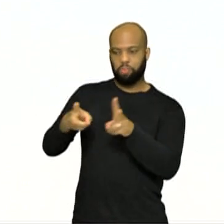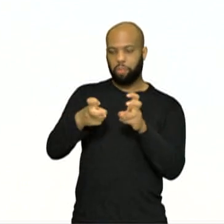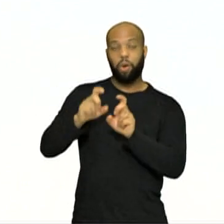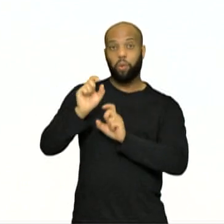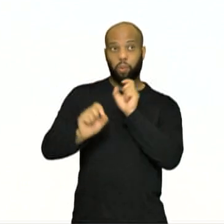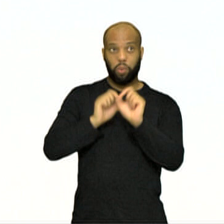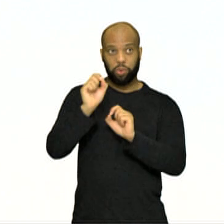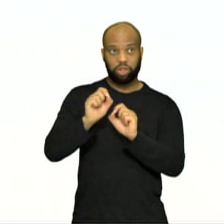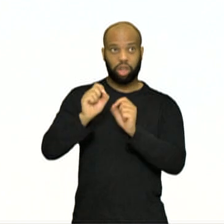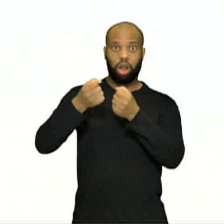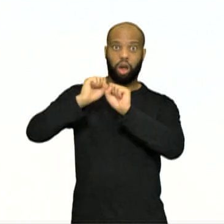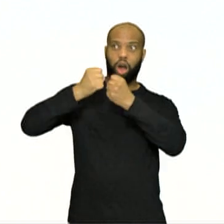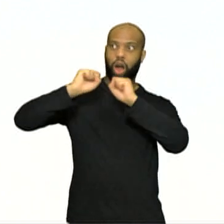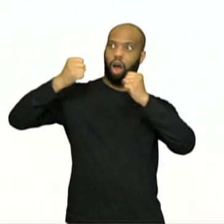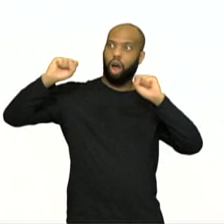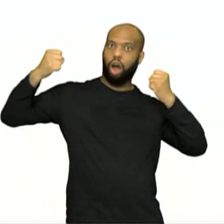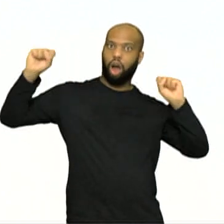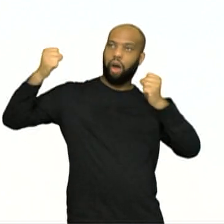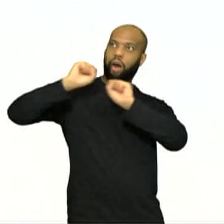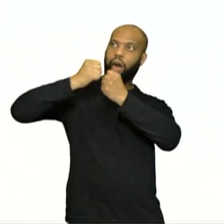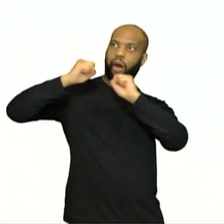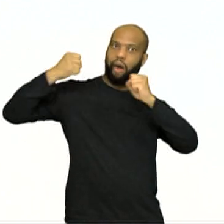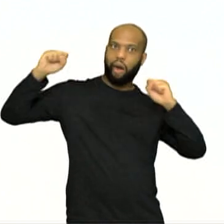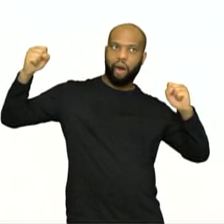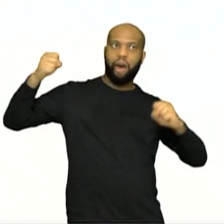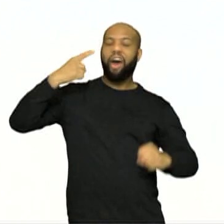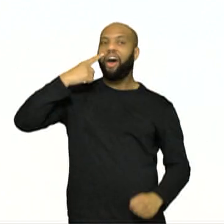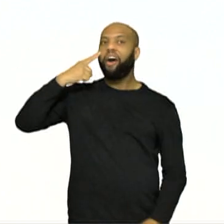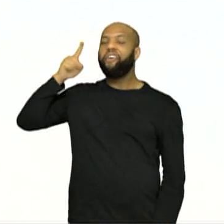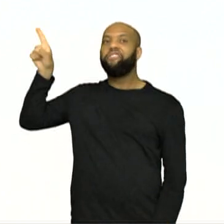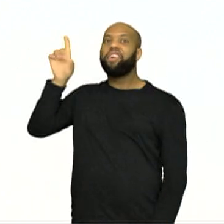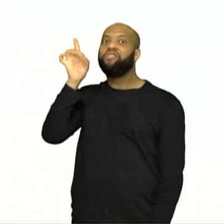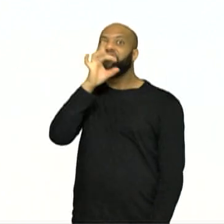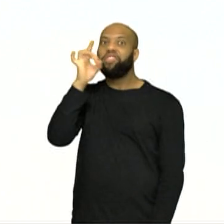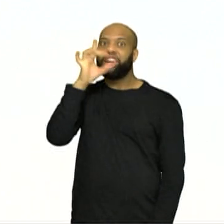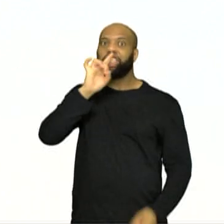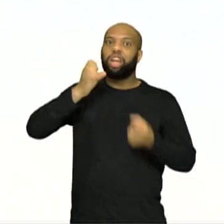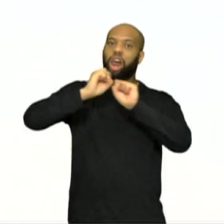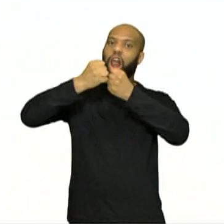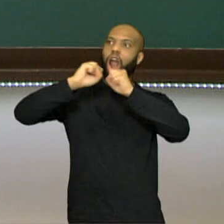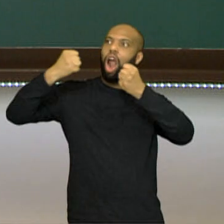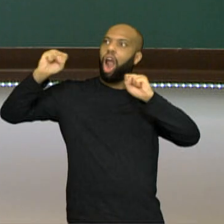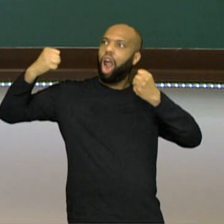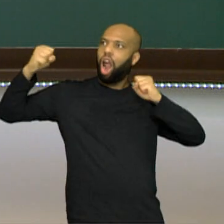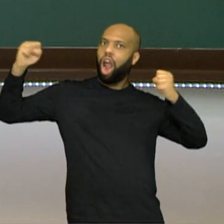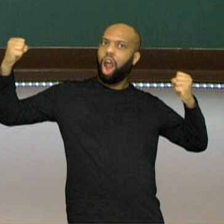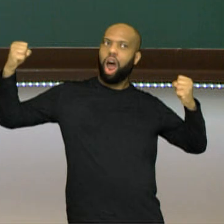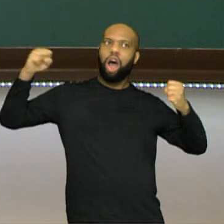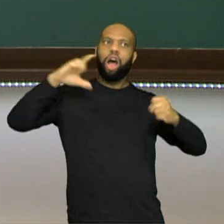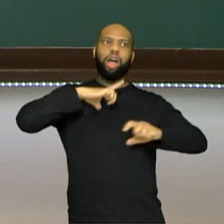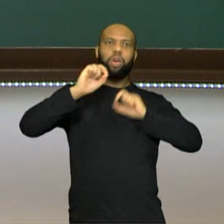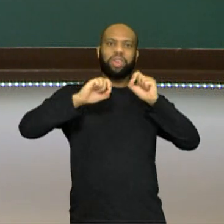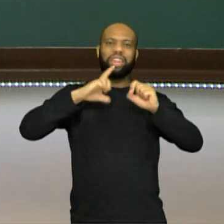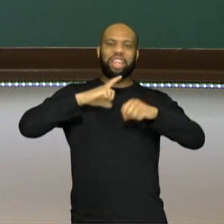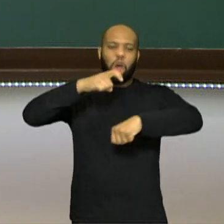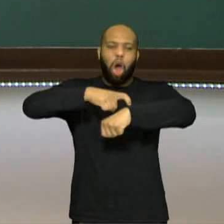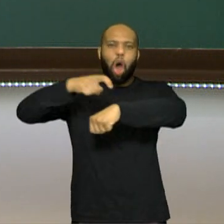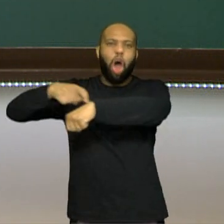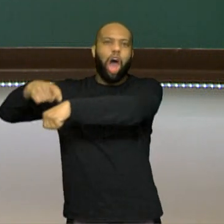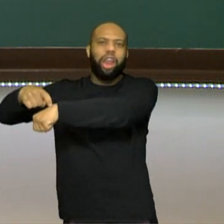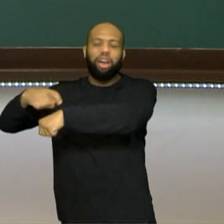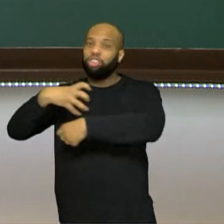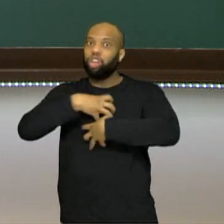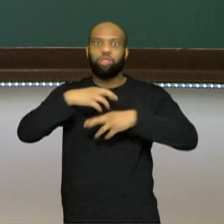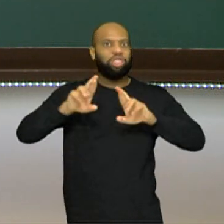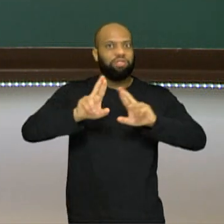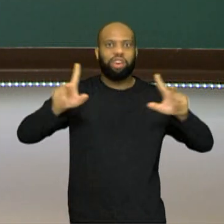é a dimensão que o país tem longitudinal. Isso faz com que ele tenha muitos fusos horários.